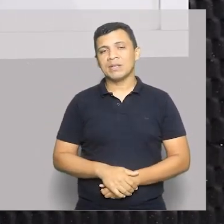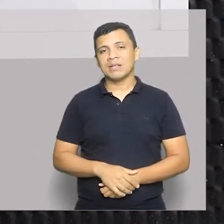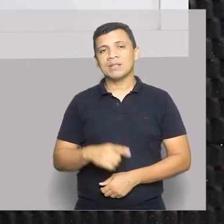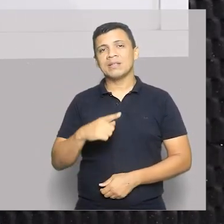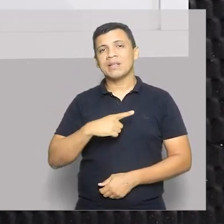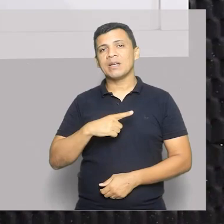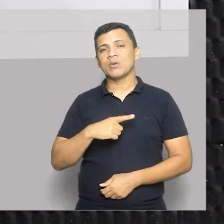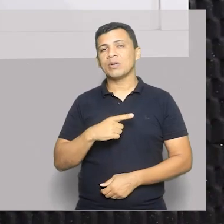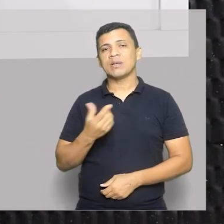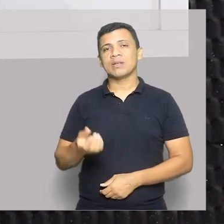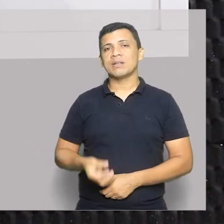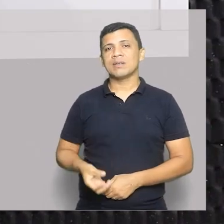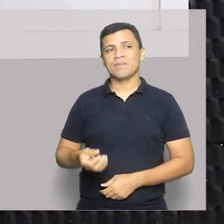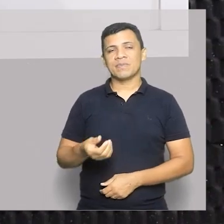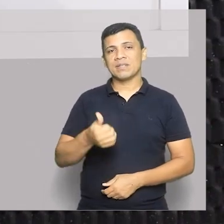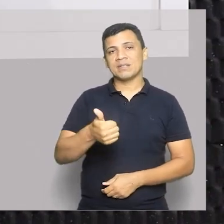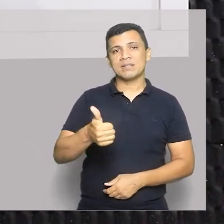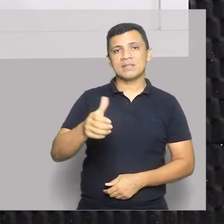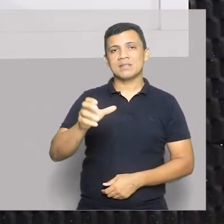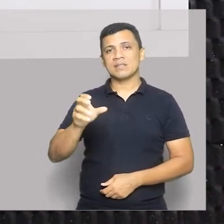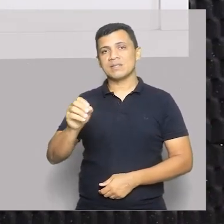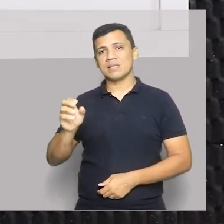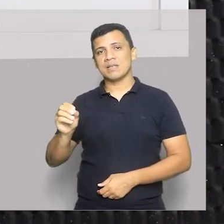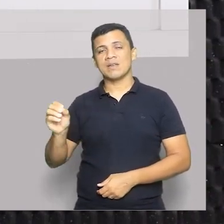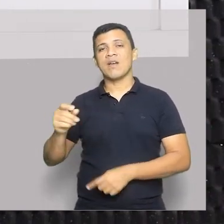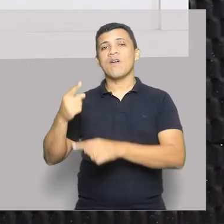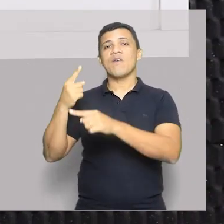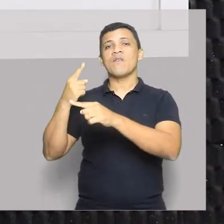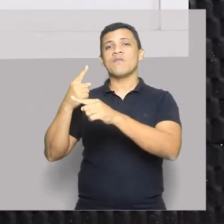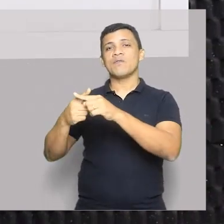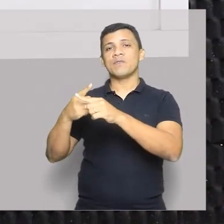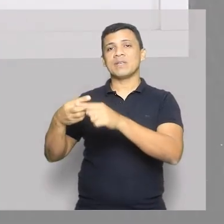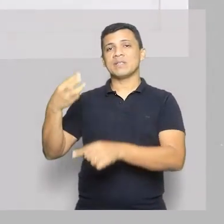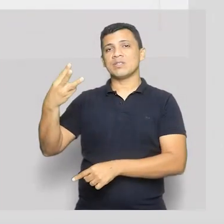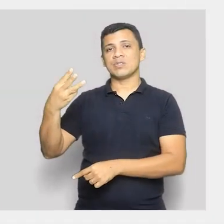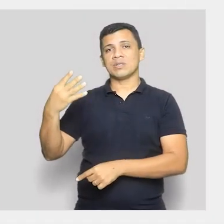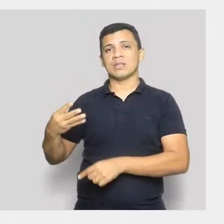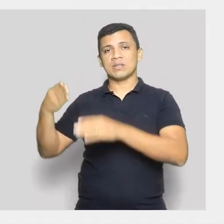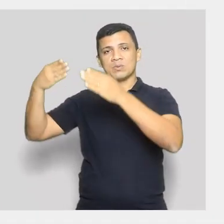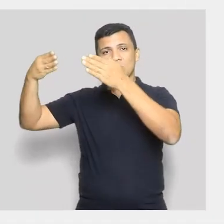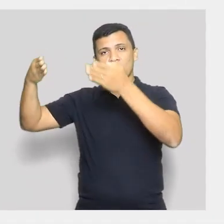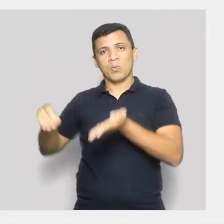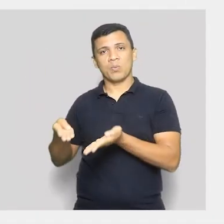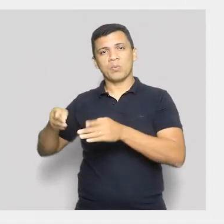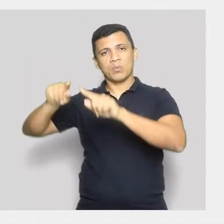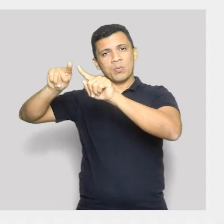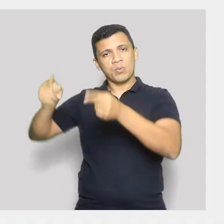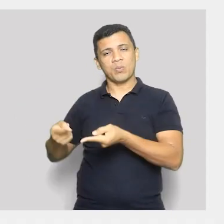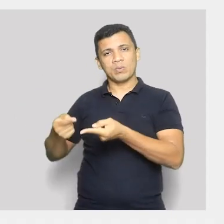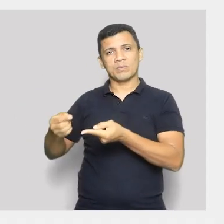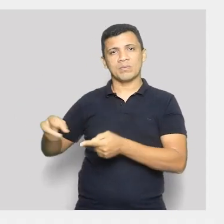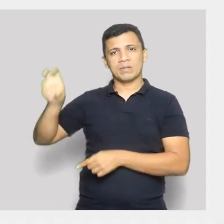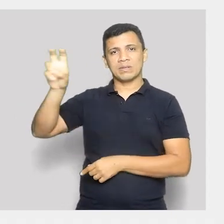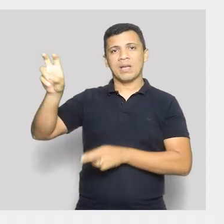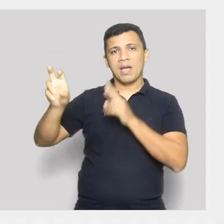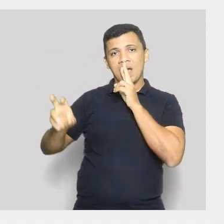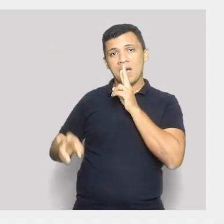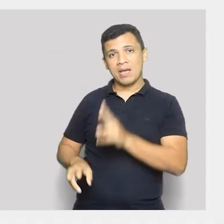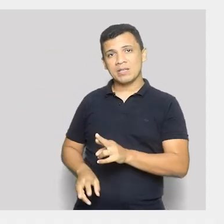6 vezes 3/4 elevado à quinta potência. Resposta correta aí, letra